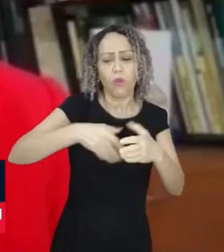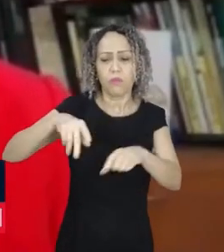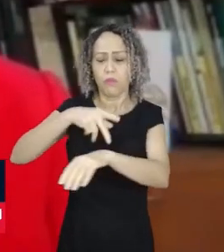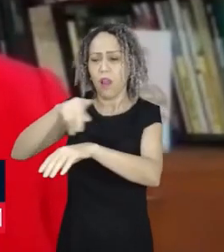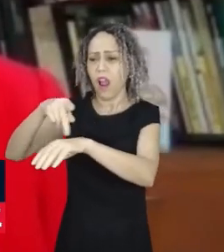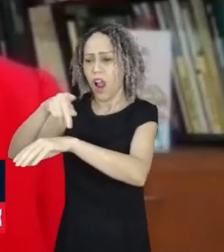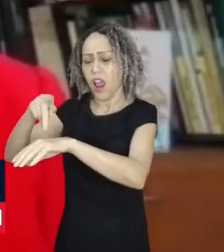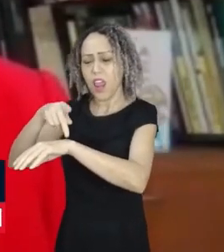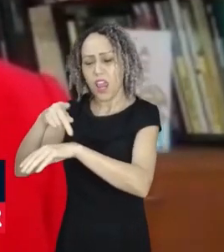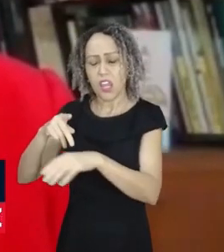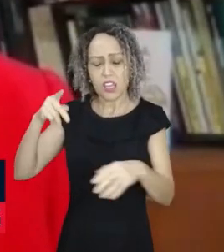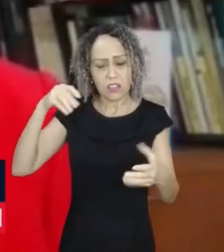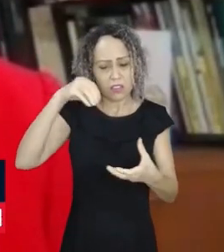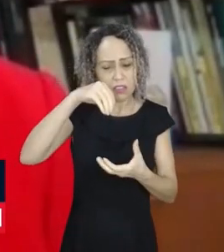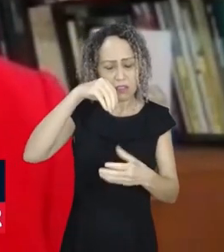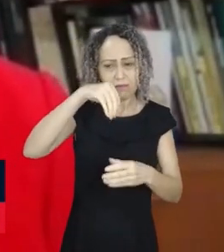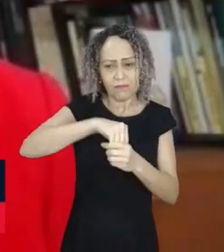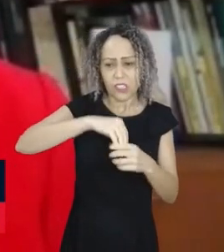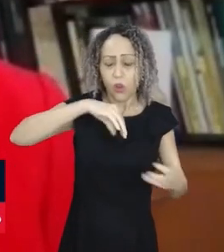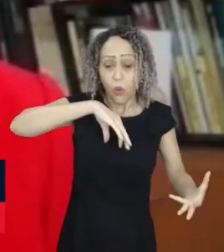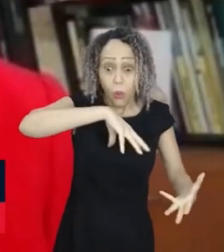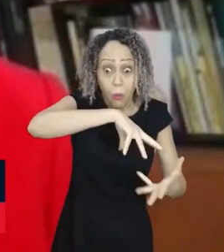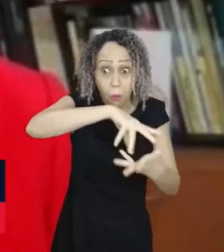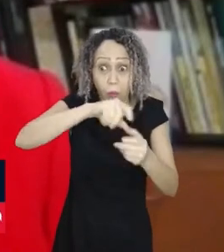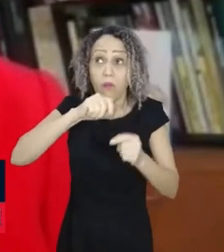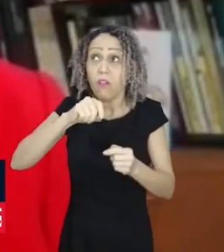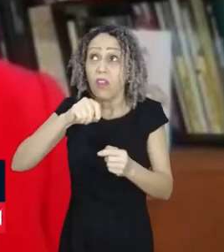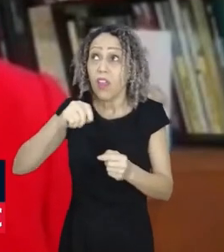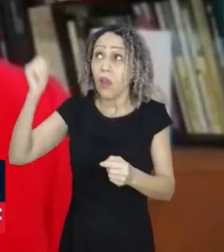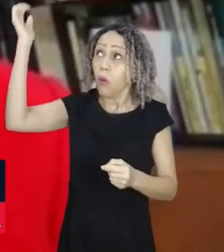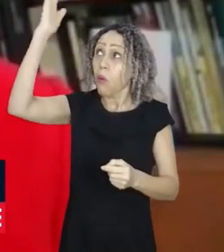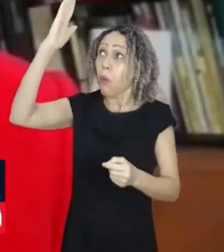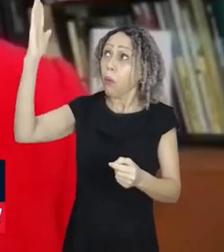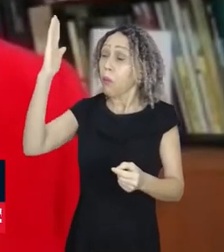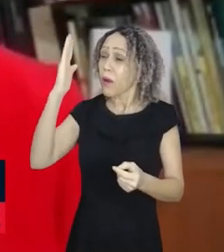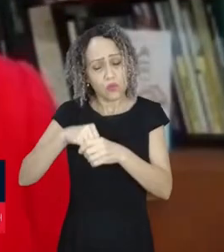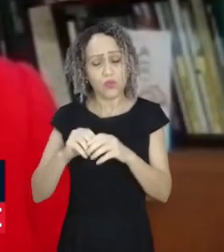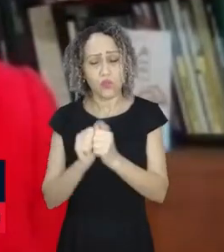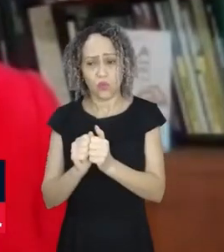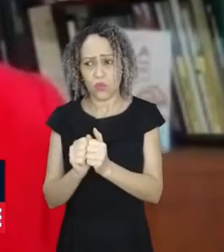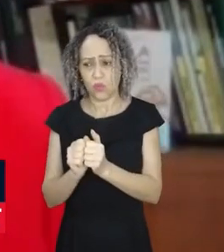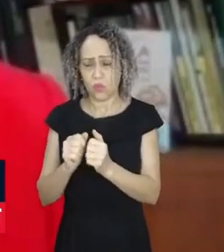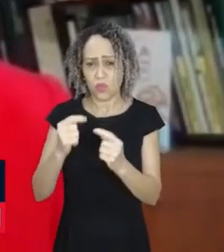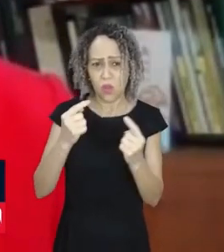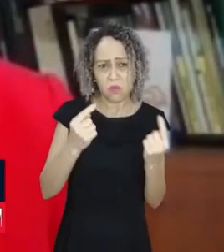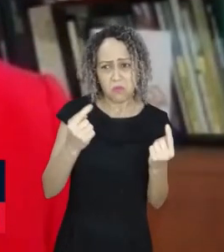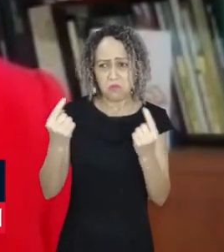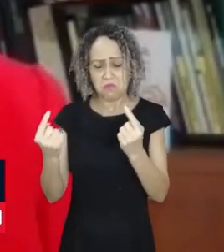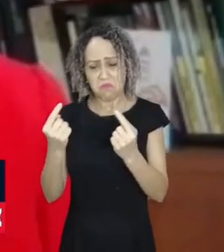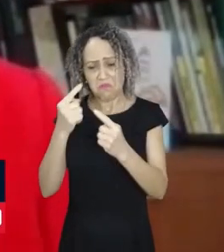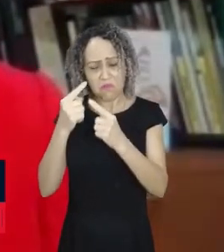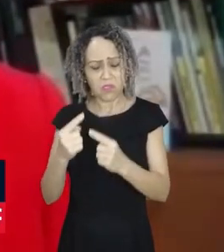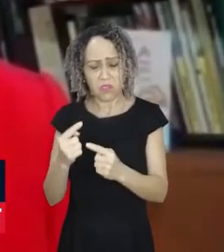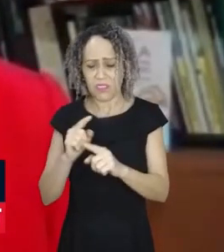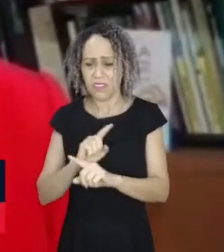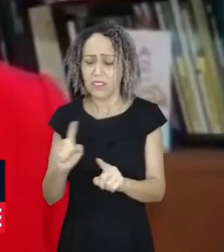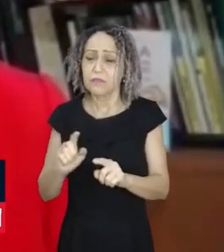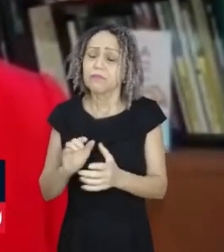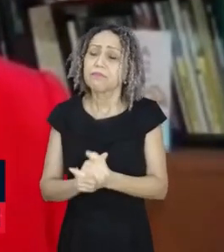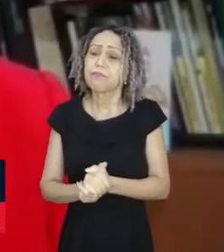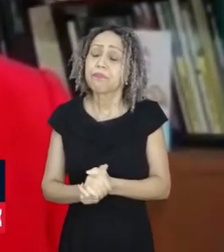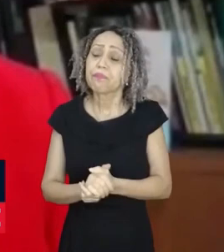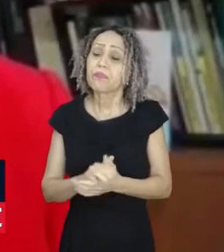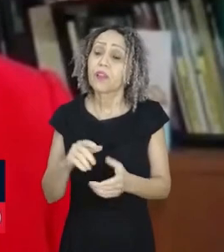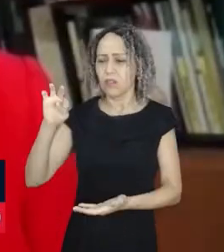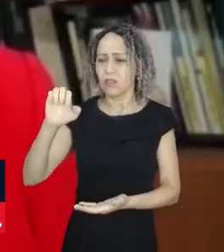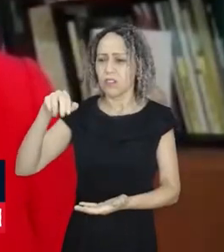voltar a colocar o Brasil na rota do desenvolvimento internacional. Voltar a investir e participar